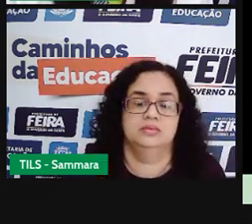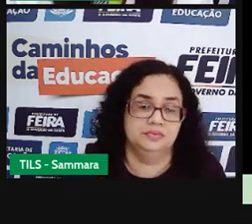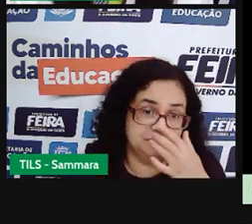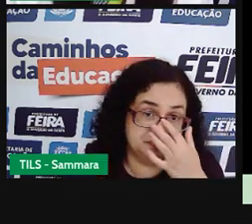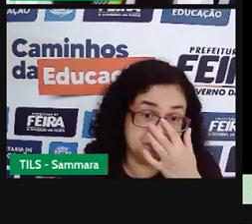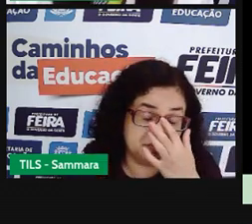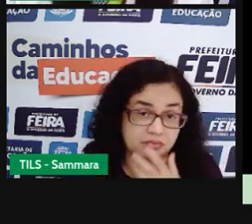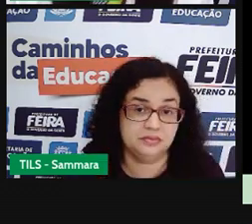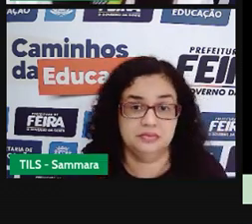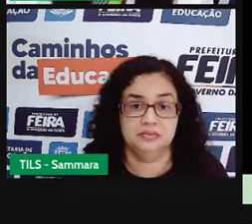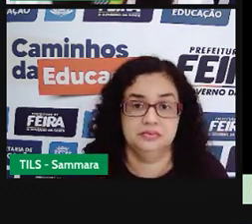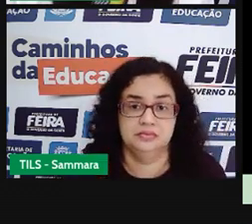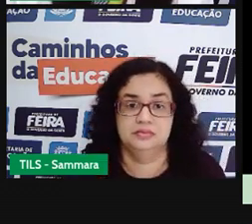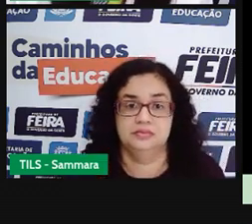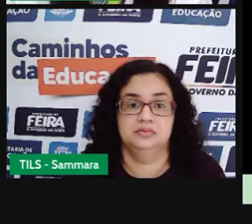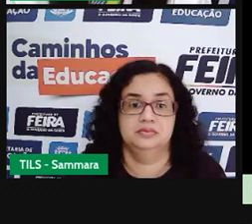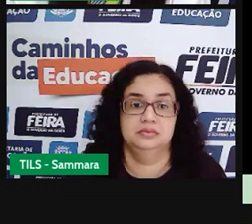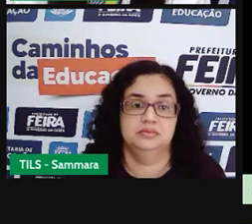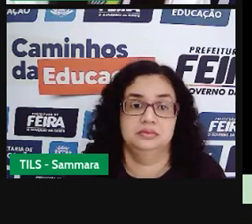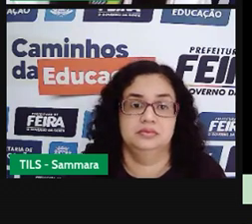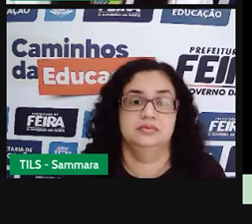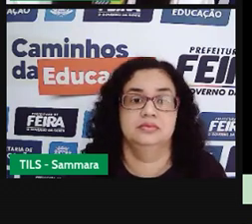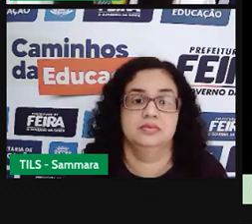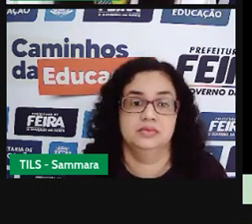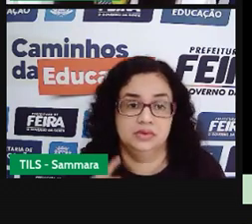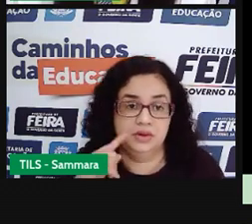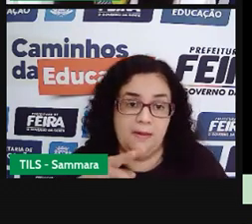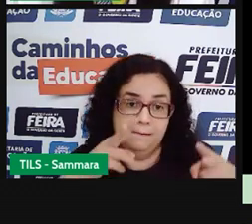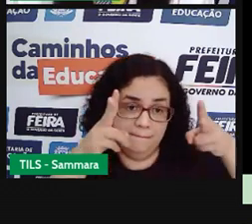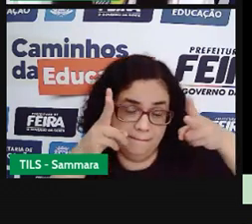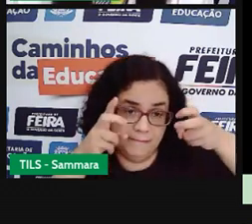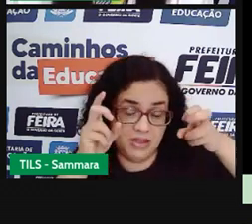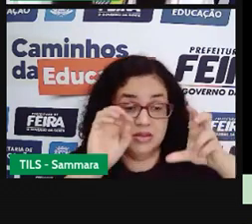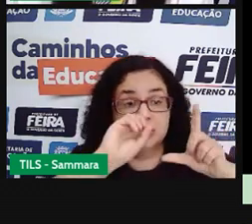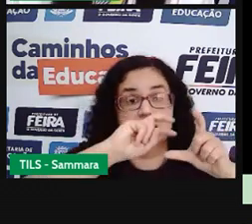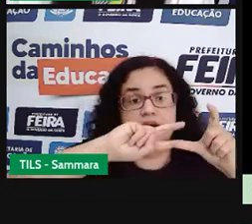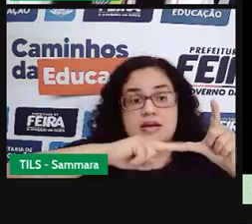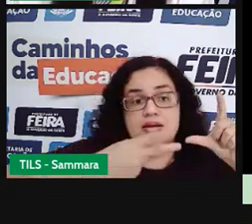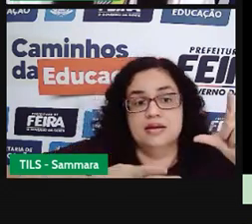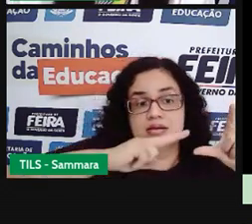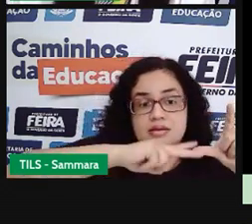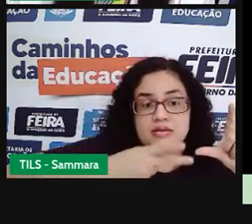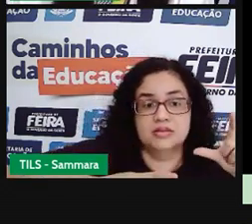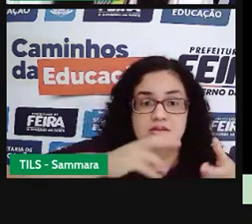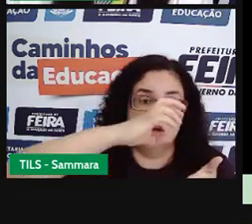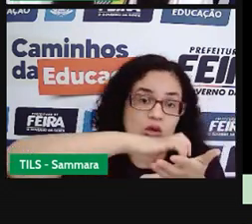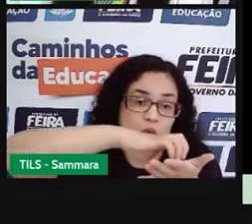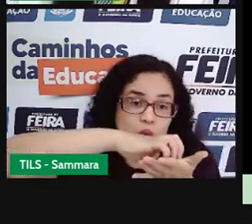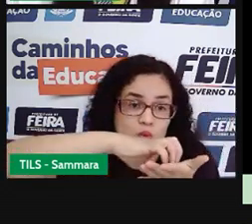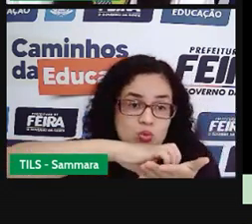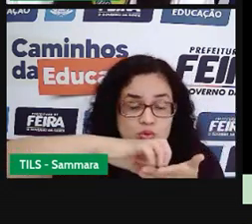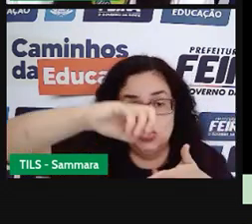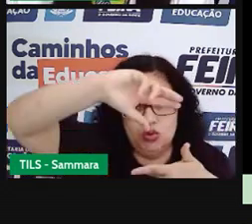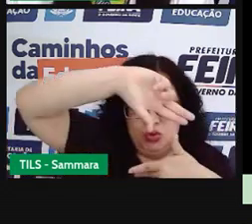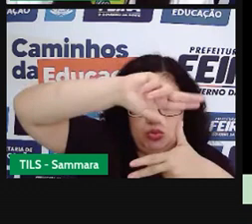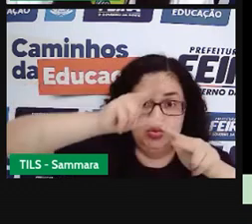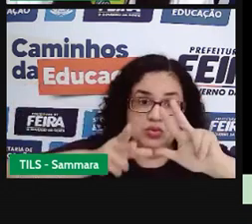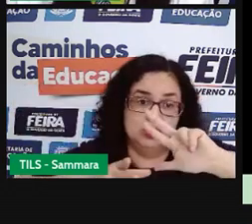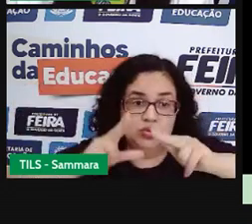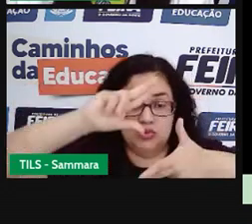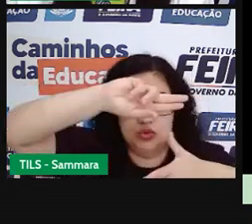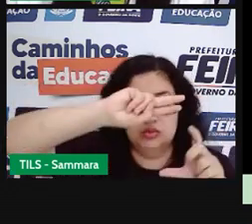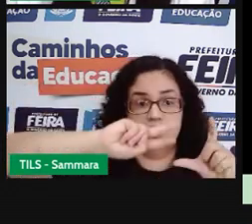a e quando a gente pensa então e classificação dos solos classificação das figuras